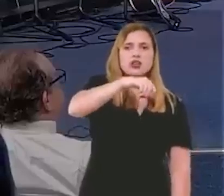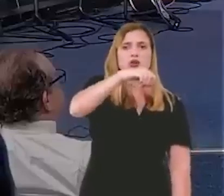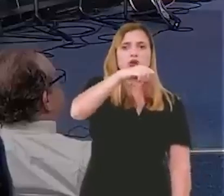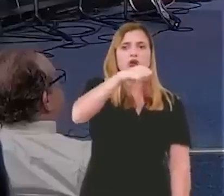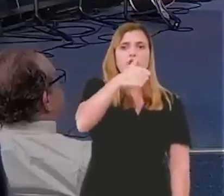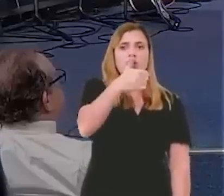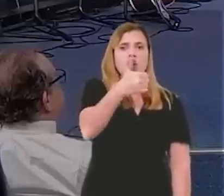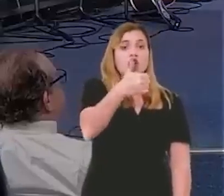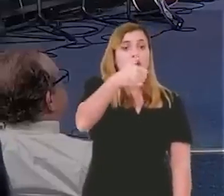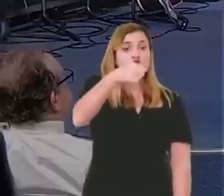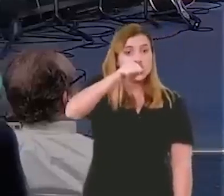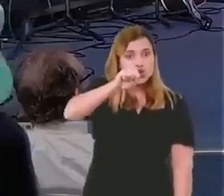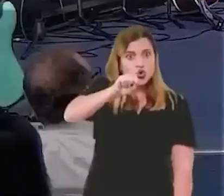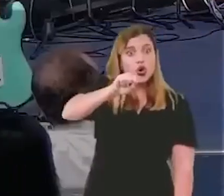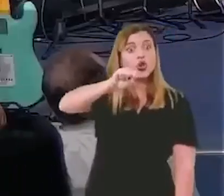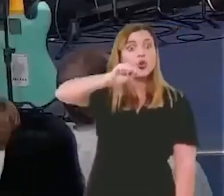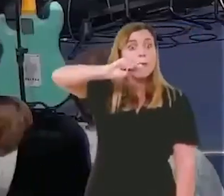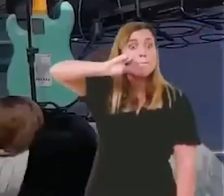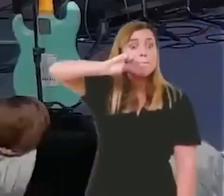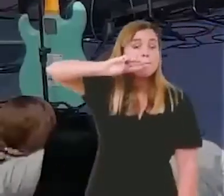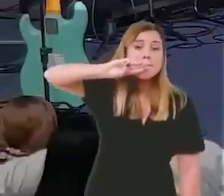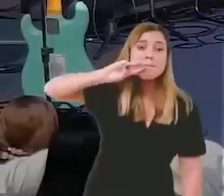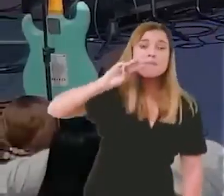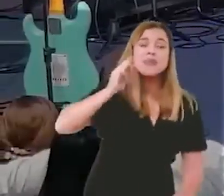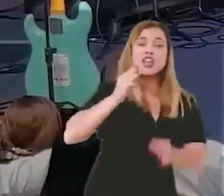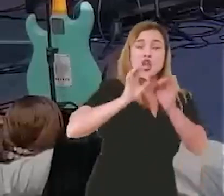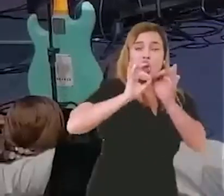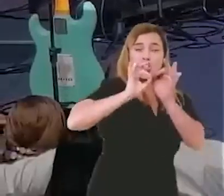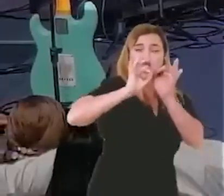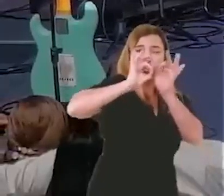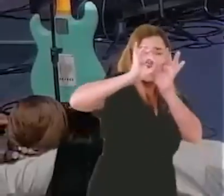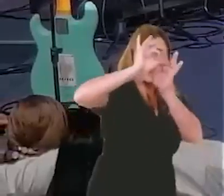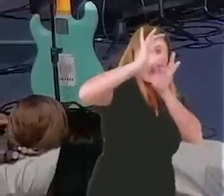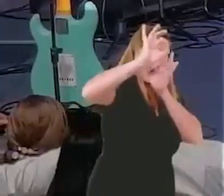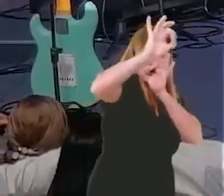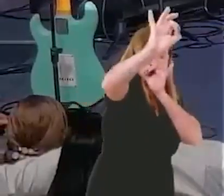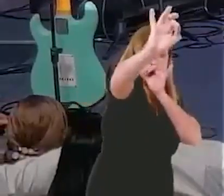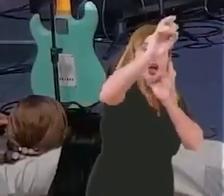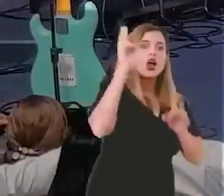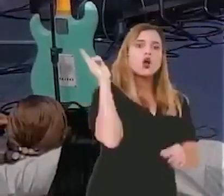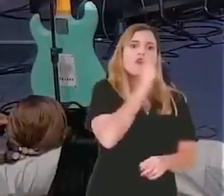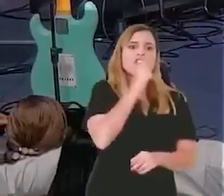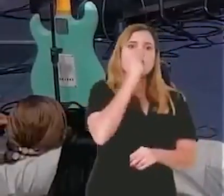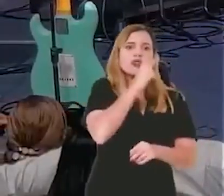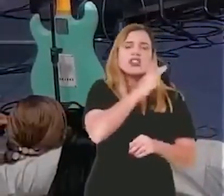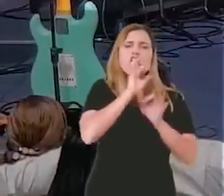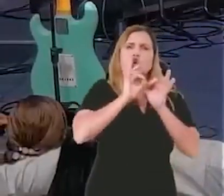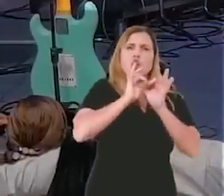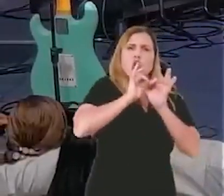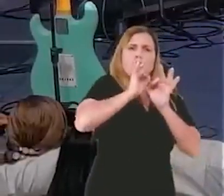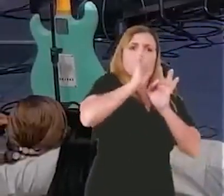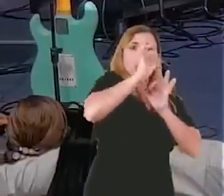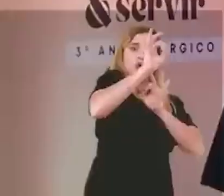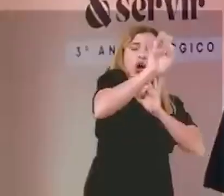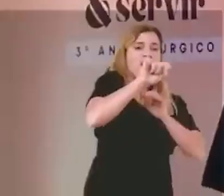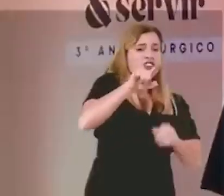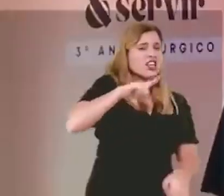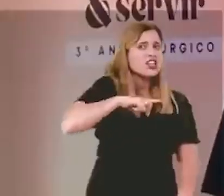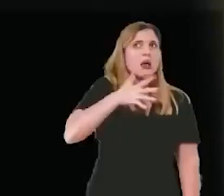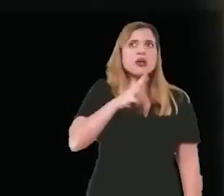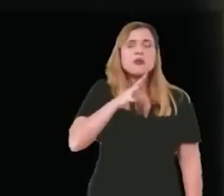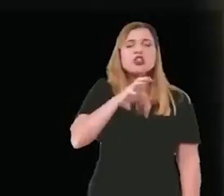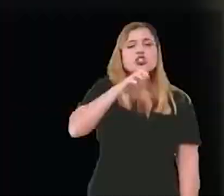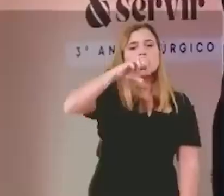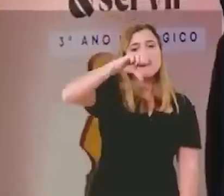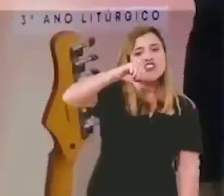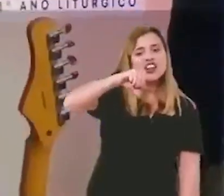olhar para a velocidade dos 16 bilhões por segundo, nessa velocidade você demoraria mais de 93 bilhões de anos